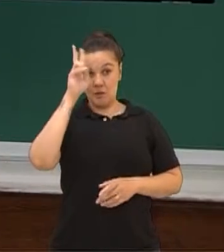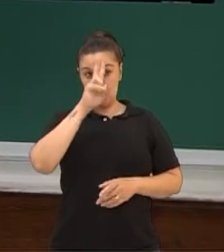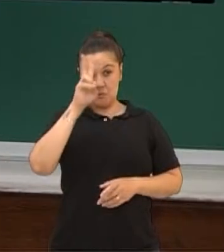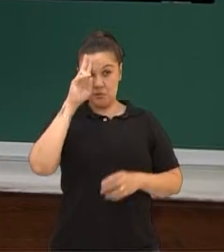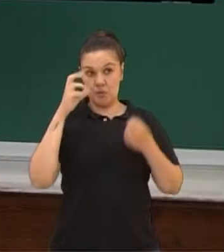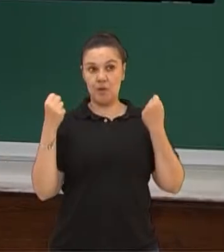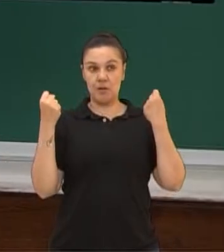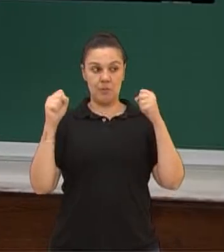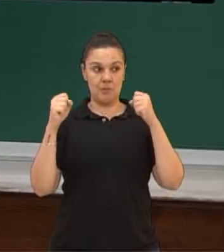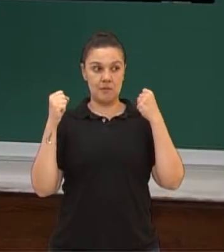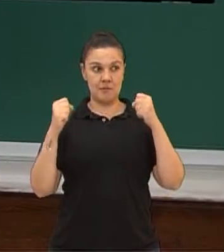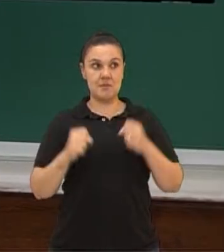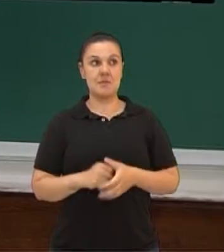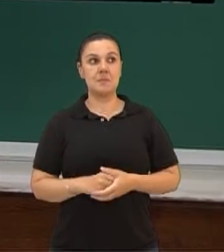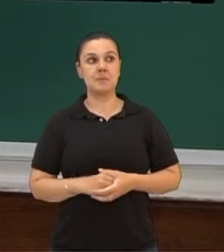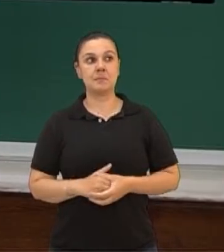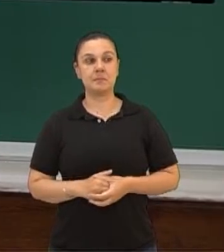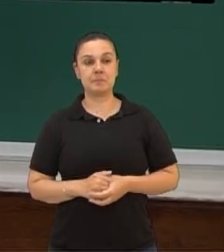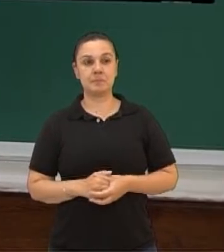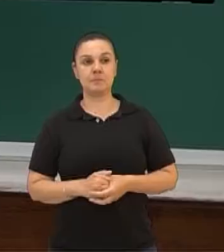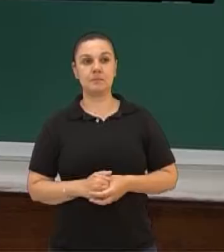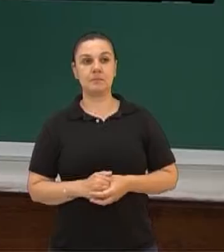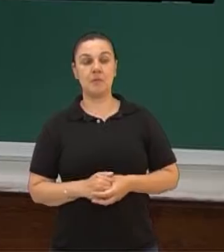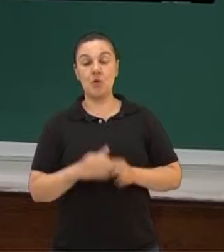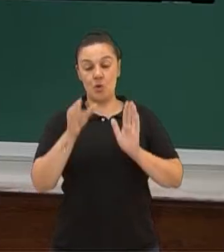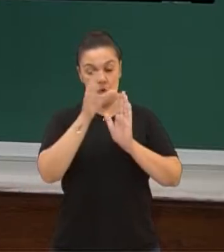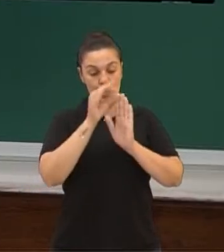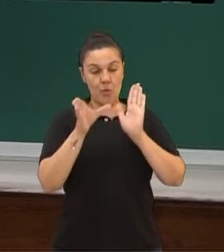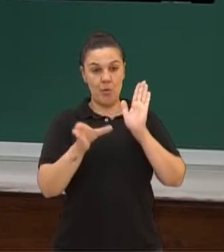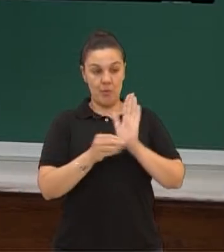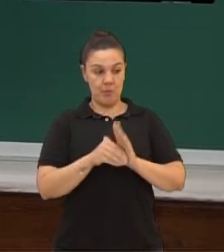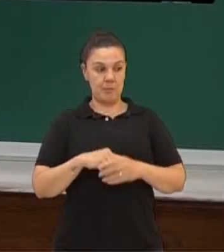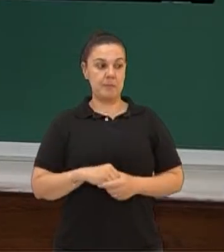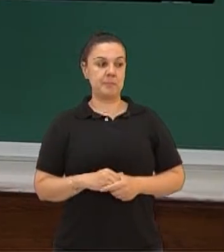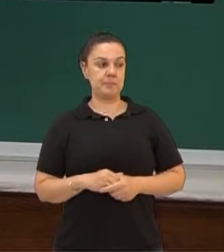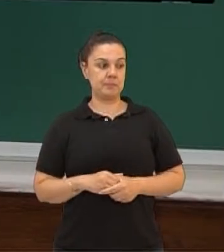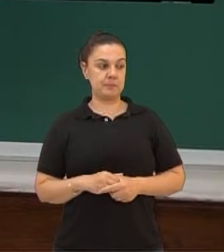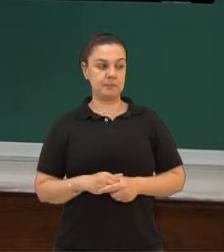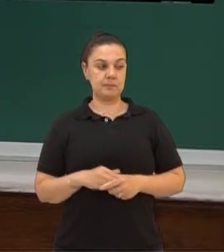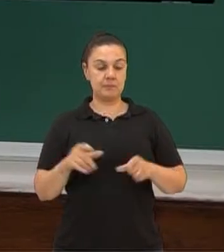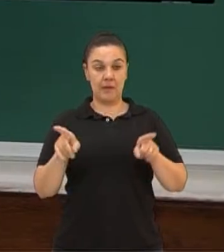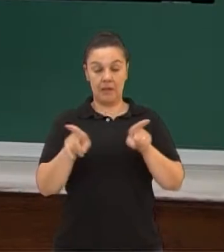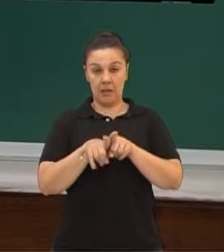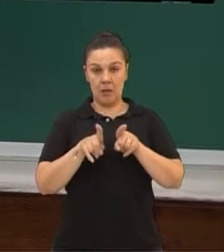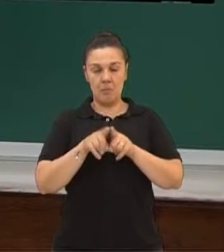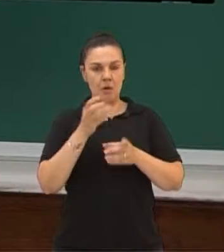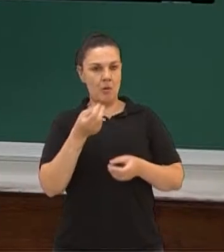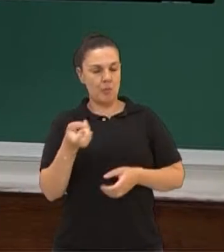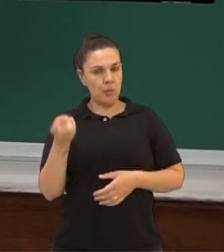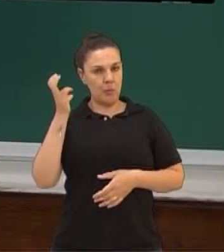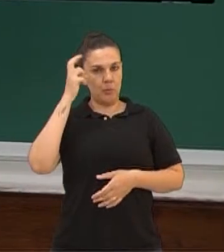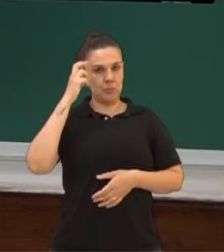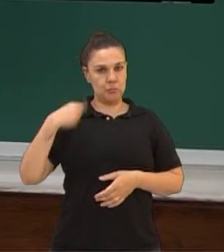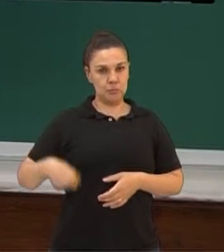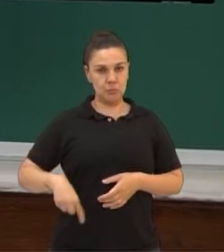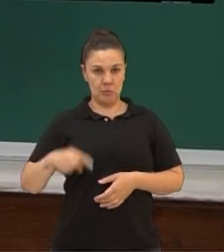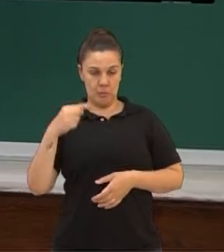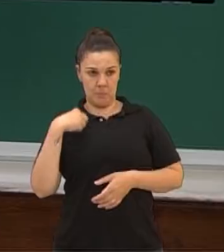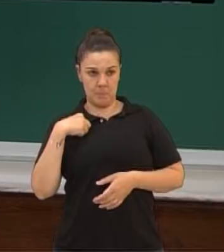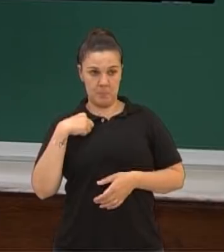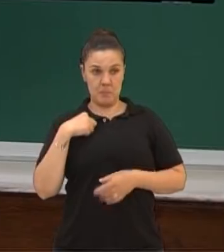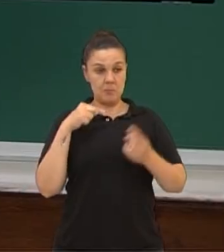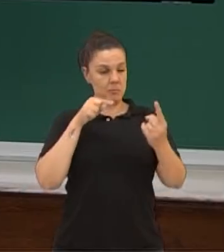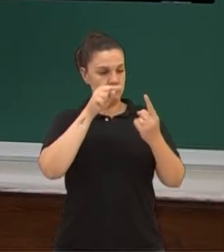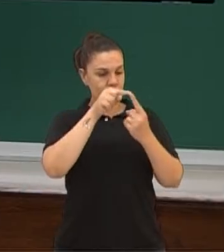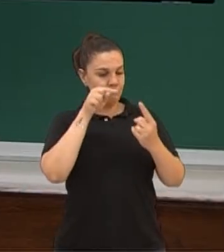educação física, vimos o que é a educação física, o conceito, vimos ela pensando enquanto cultura corporal, os